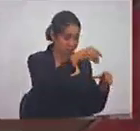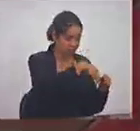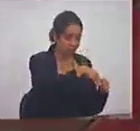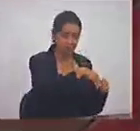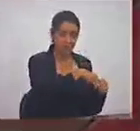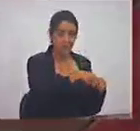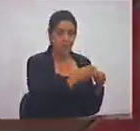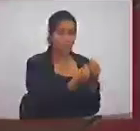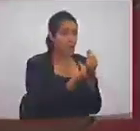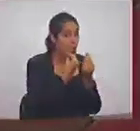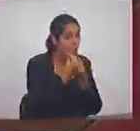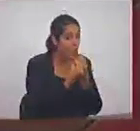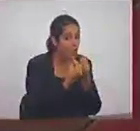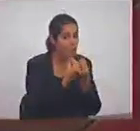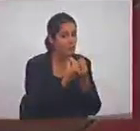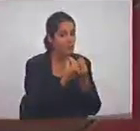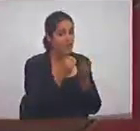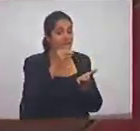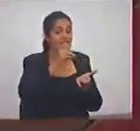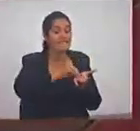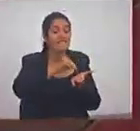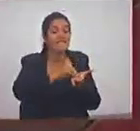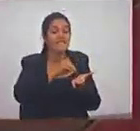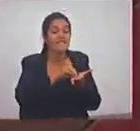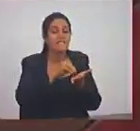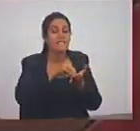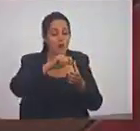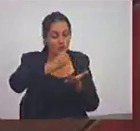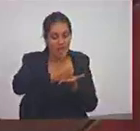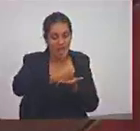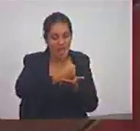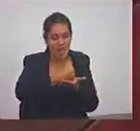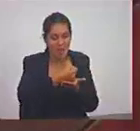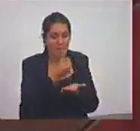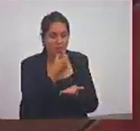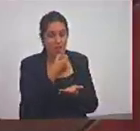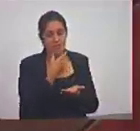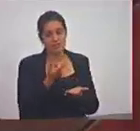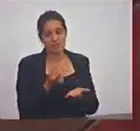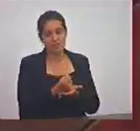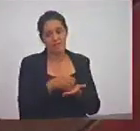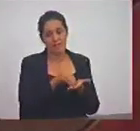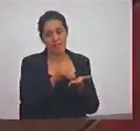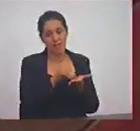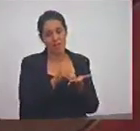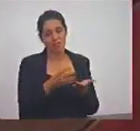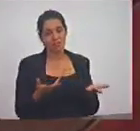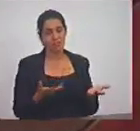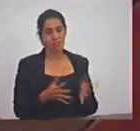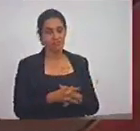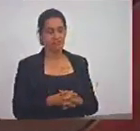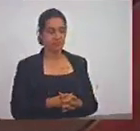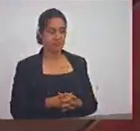está faltando losartana. Losartana é remédio de pressão. Graças ao Serginho aí, que indicou para a gente, está indo lá na farmácia de alto custo, consegui de